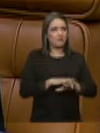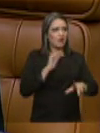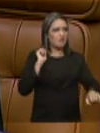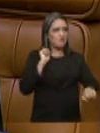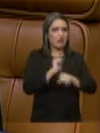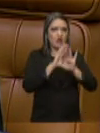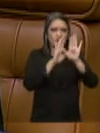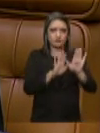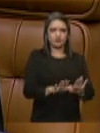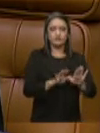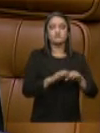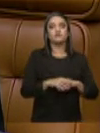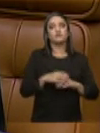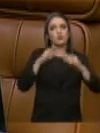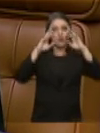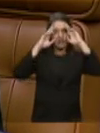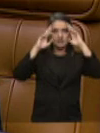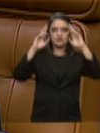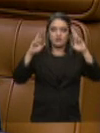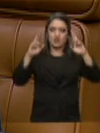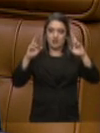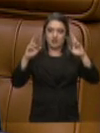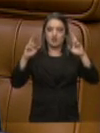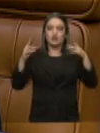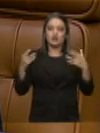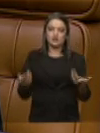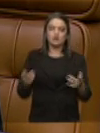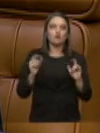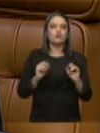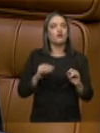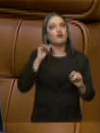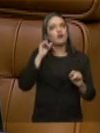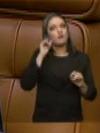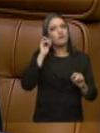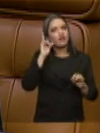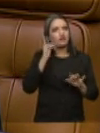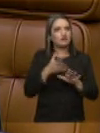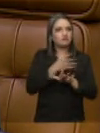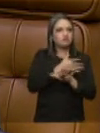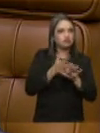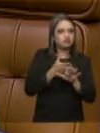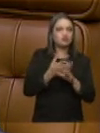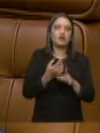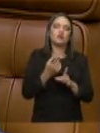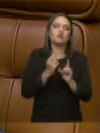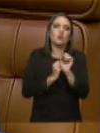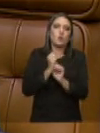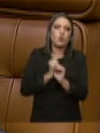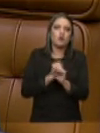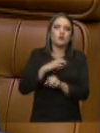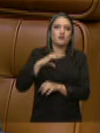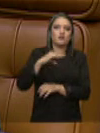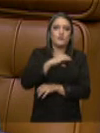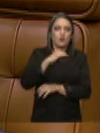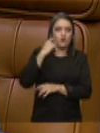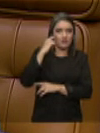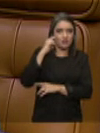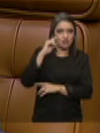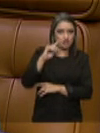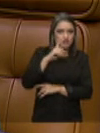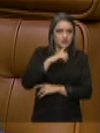relações, respeitadas a irretroatividade, a anterioridade anual e a noventena ou